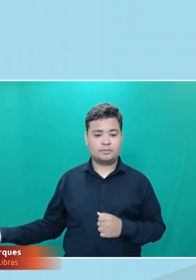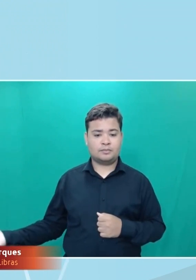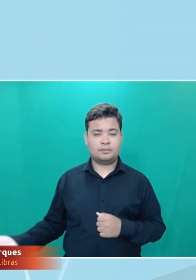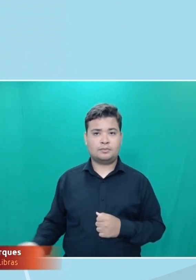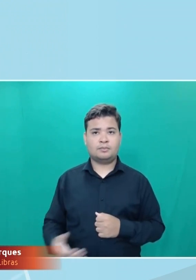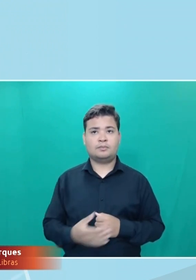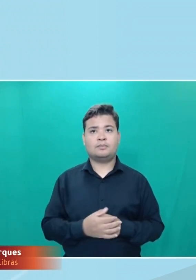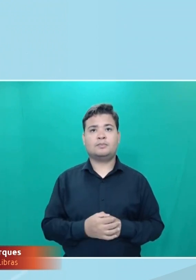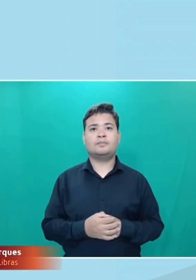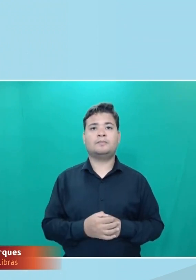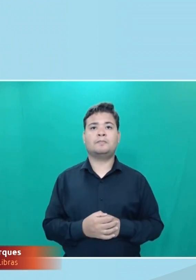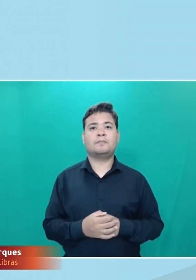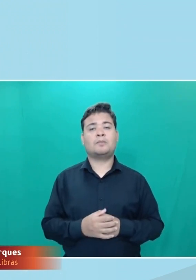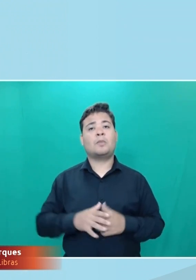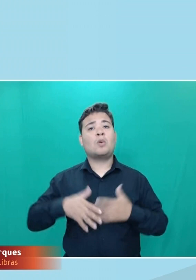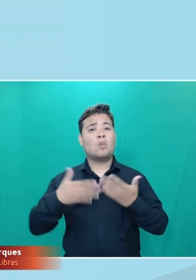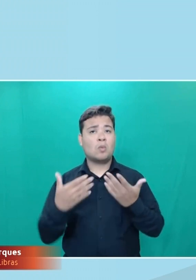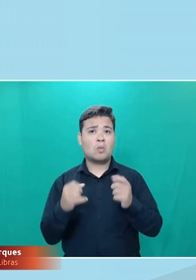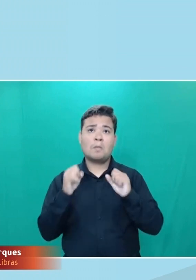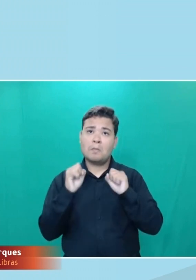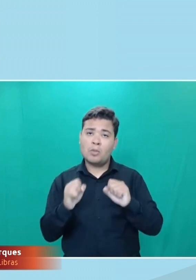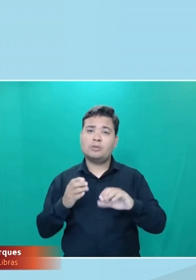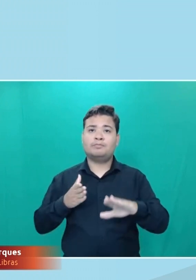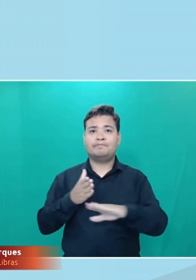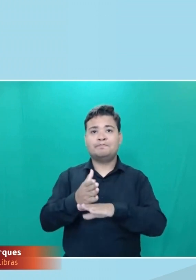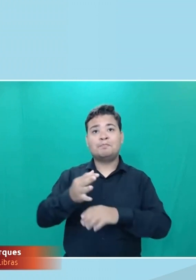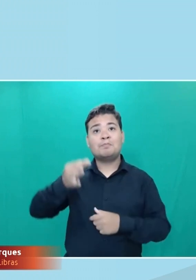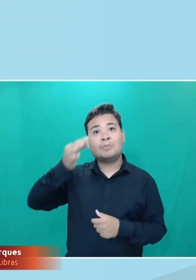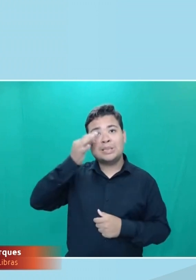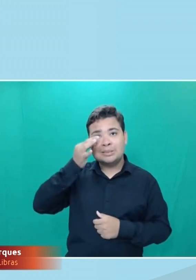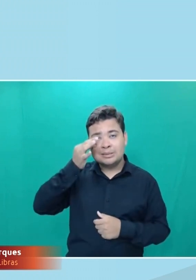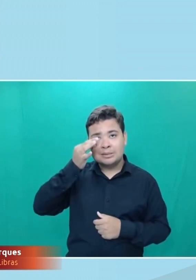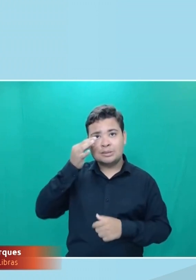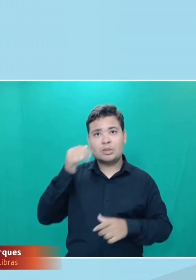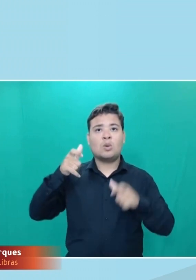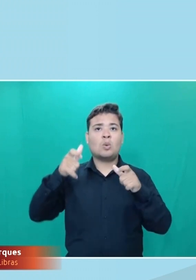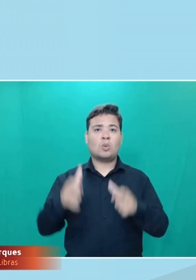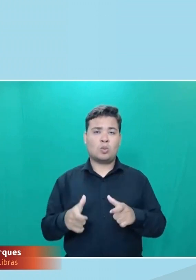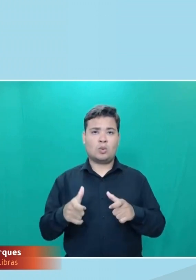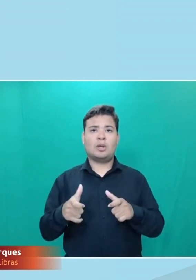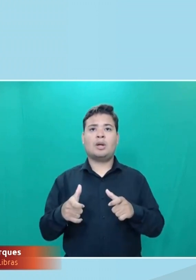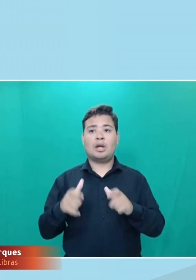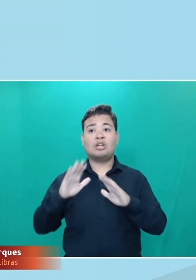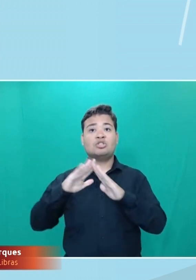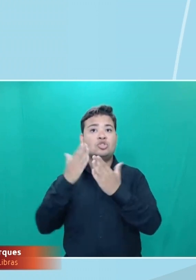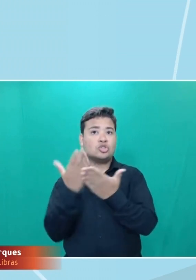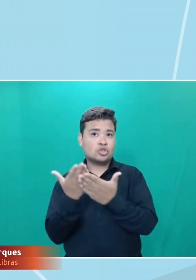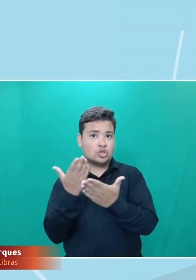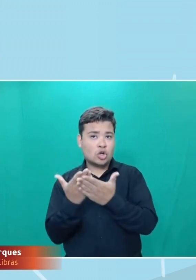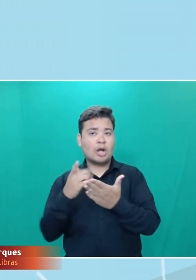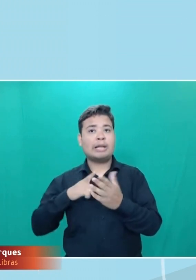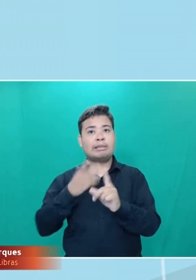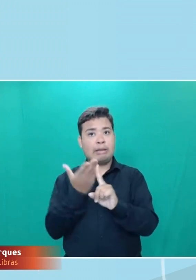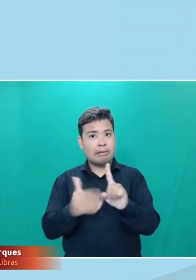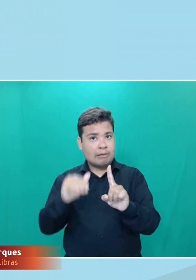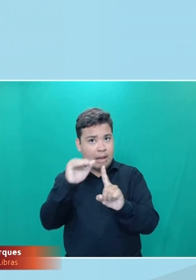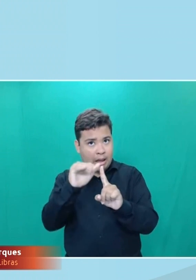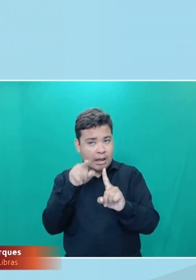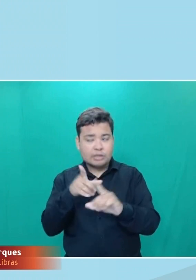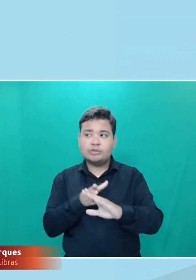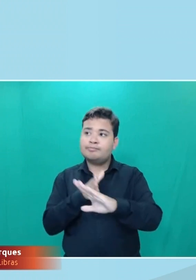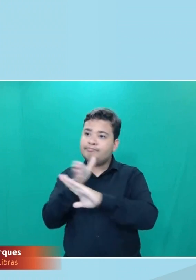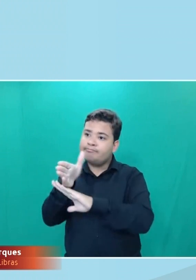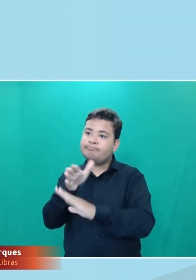goiania.go.gov.br, ou podem ir presencialmente a uma das unidades de ensino que oferece essa